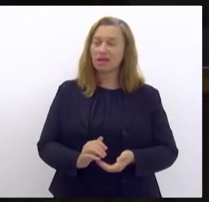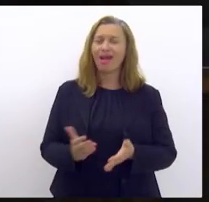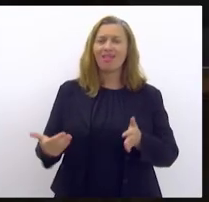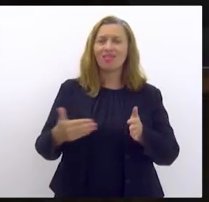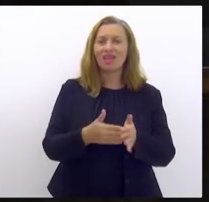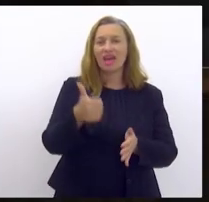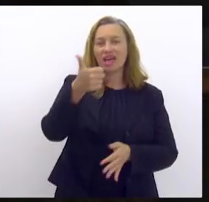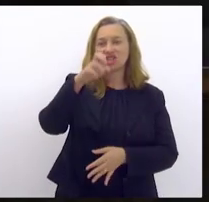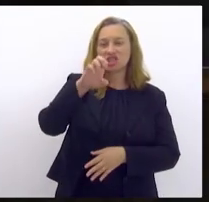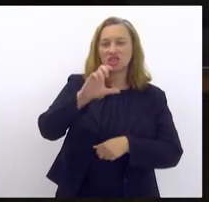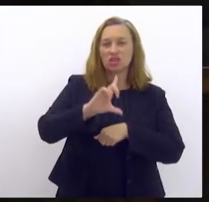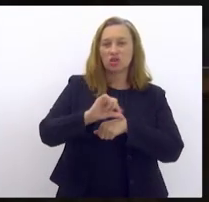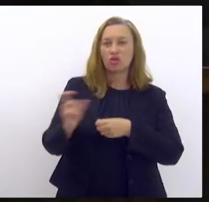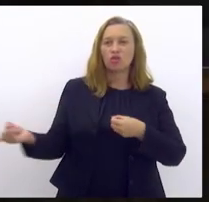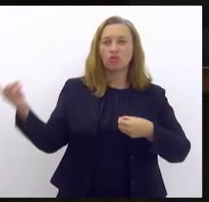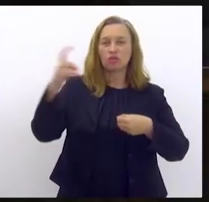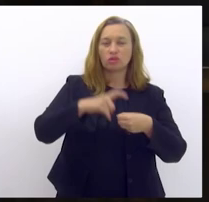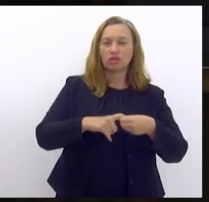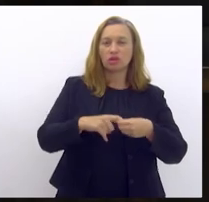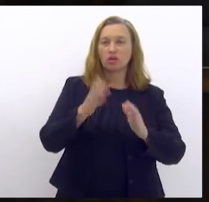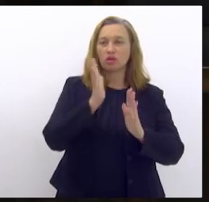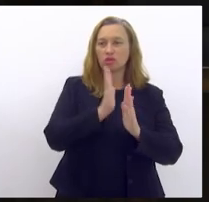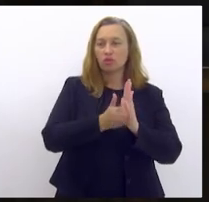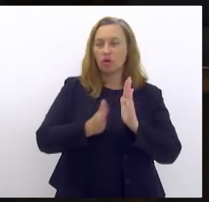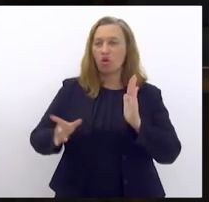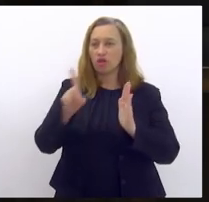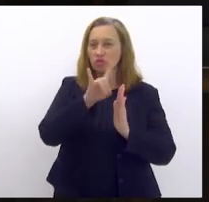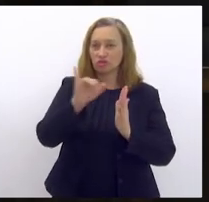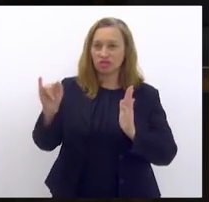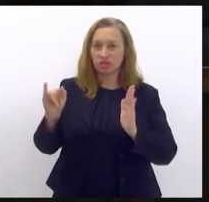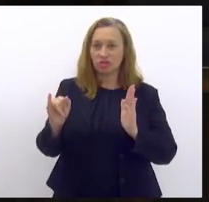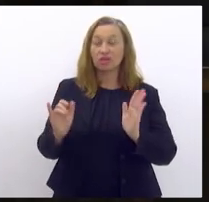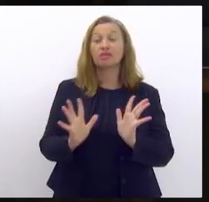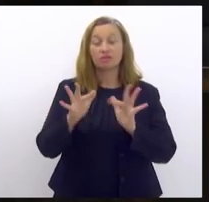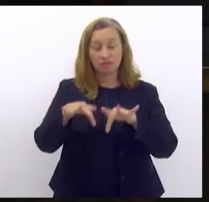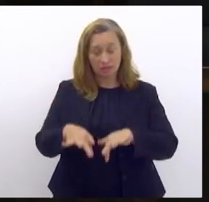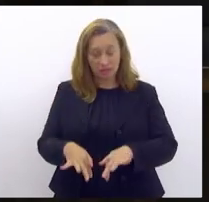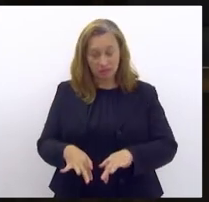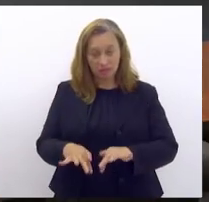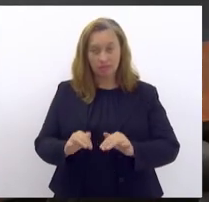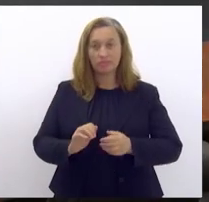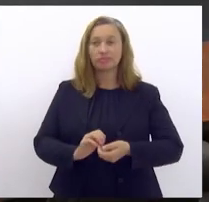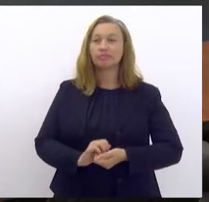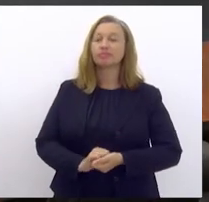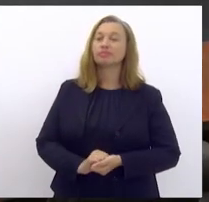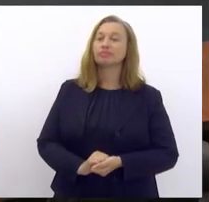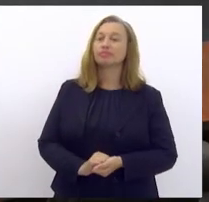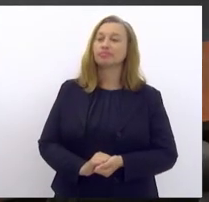15 horas, quando retornaremos com a ordem do dia. Está suspensa a sessão.